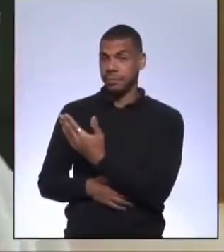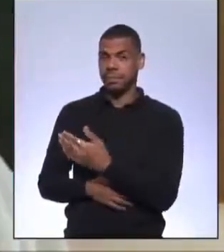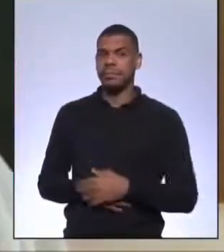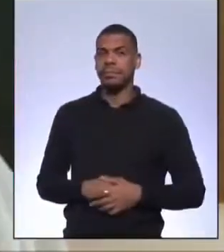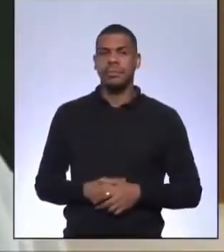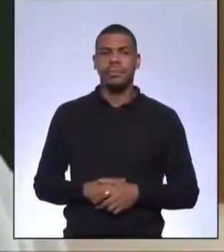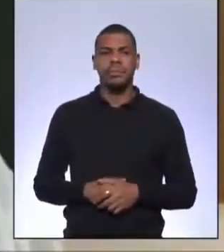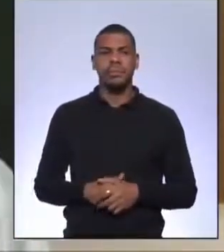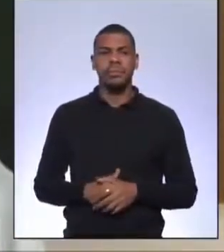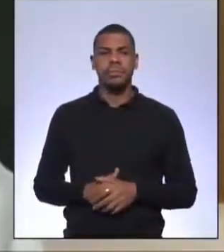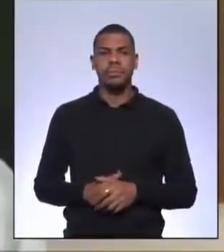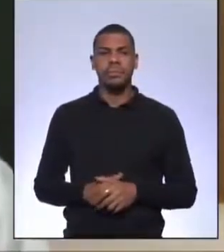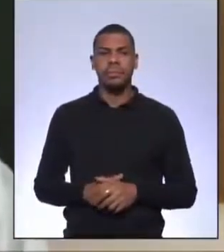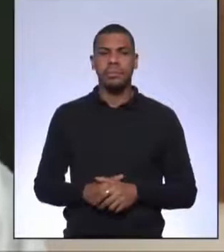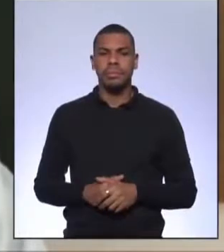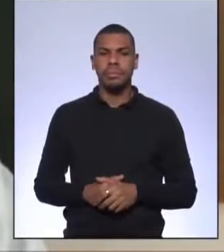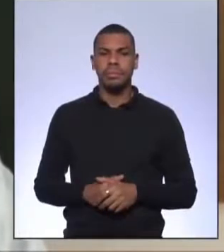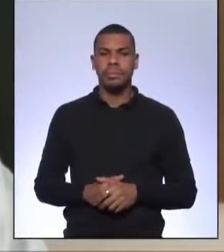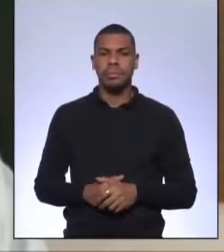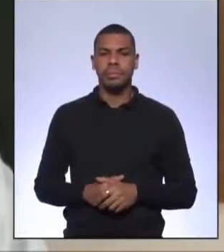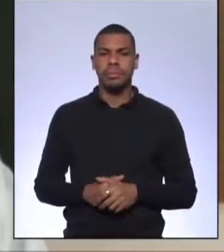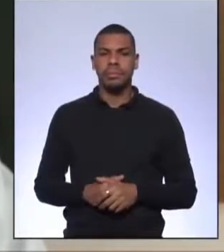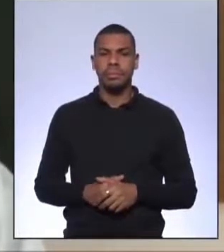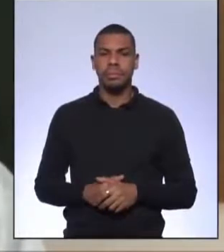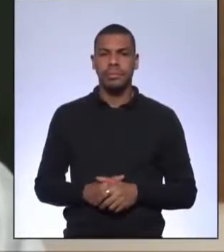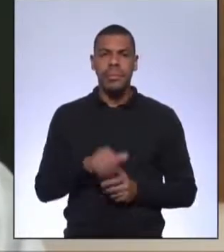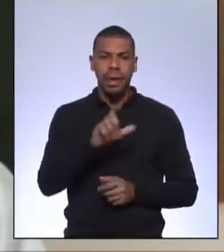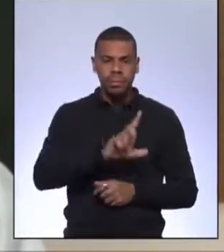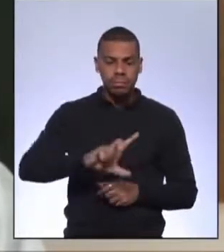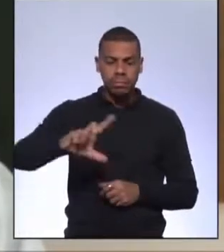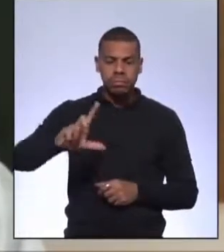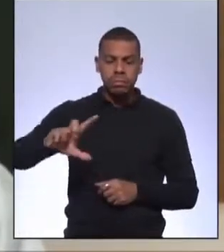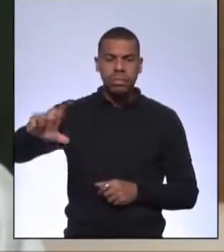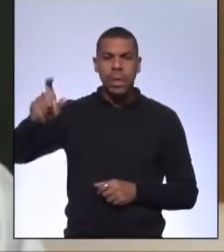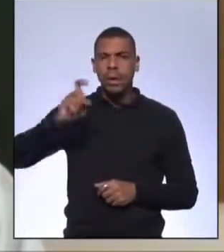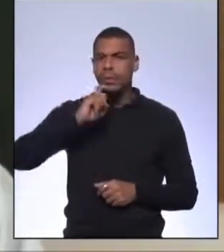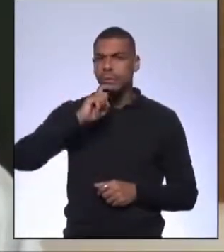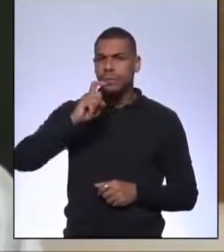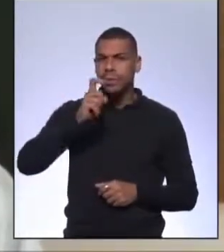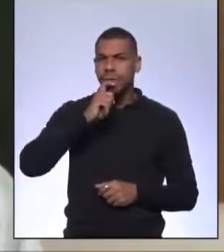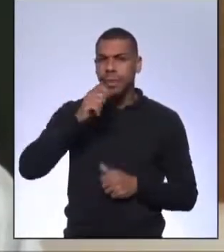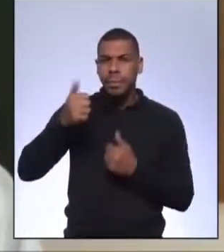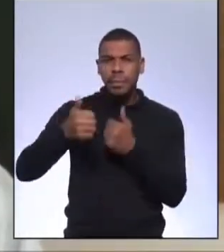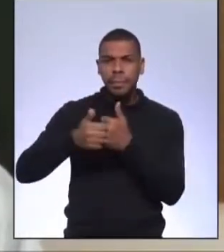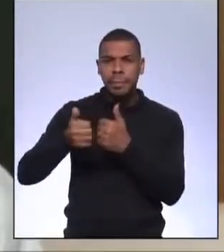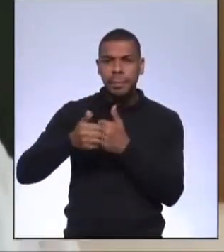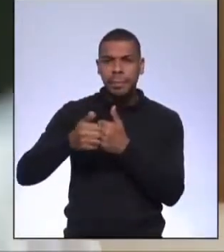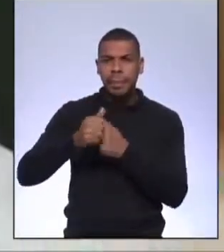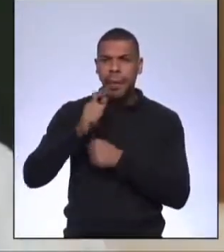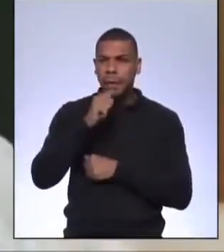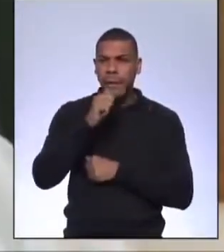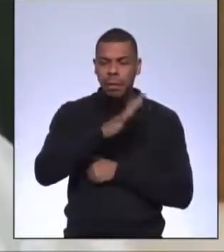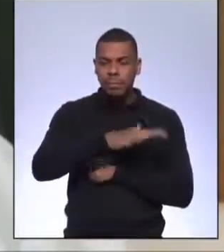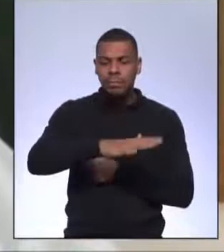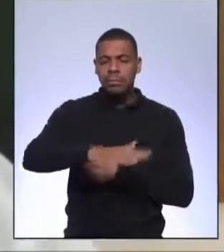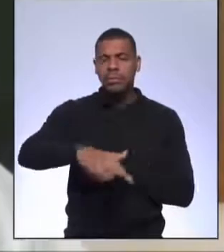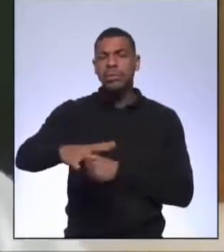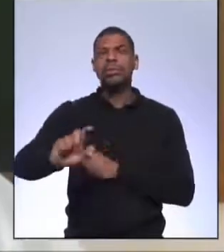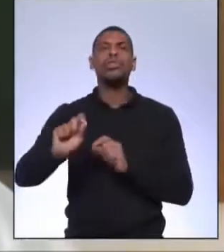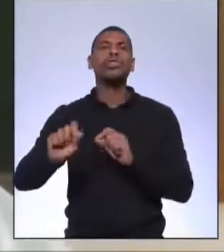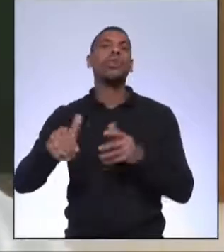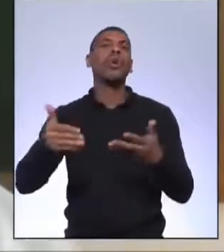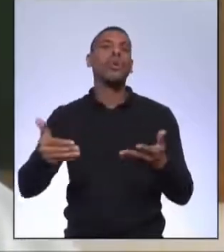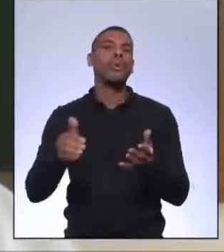uma manchona verde aqui, certo? Gente, essa manchona verde próxima ao mar, isso aqui é a